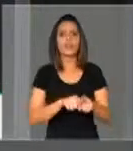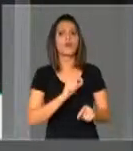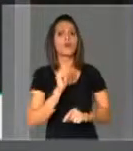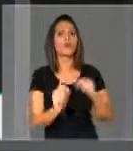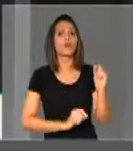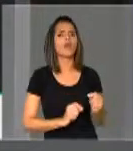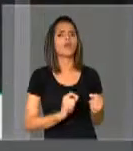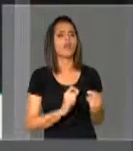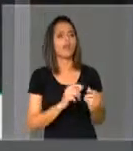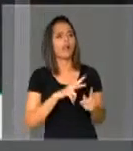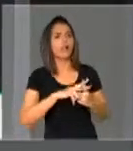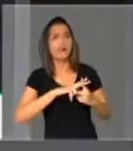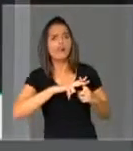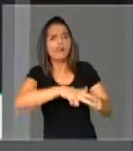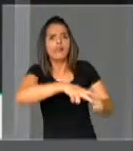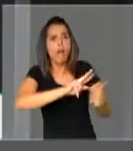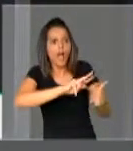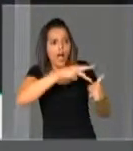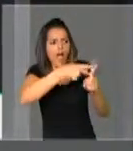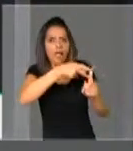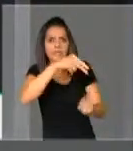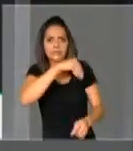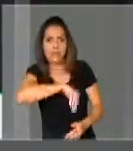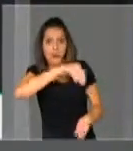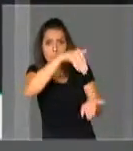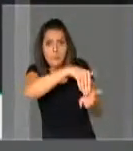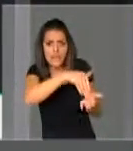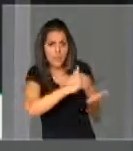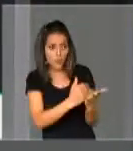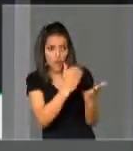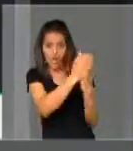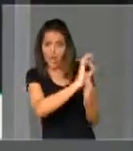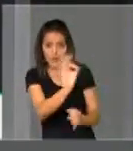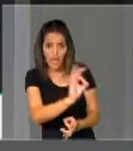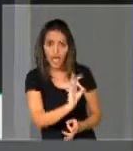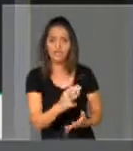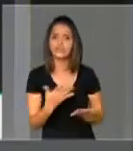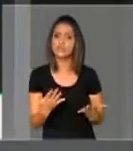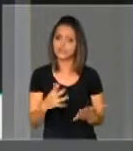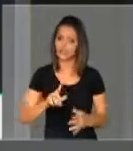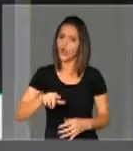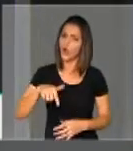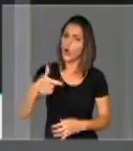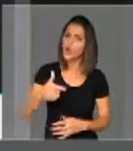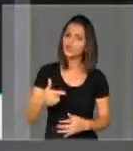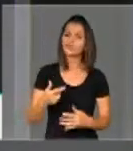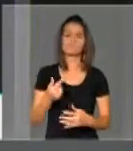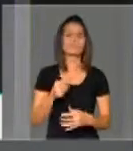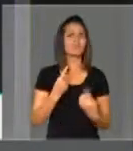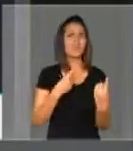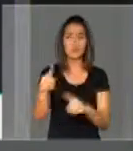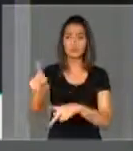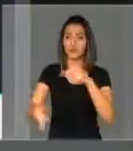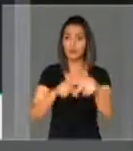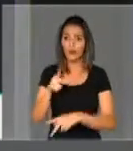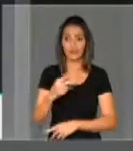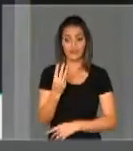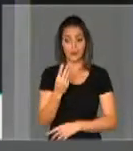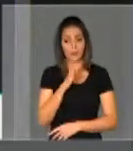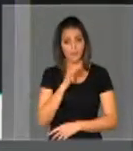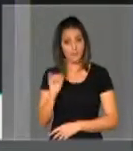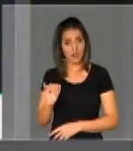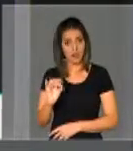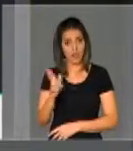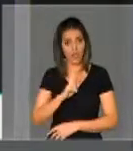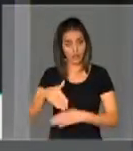do nosso Brasil. Para economizar, no ano de 2020, apenas 3 bilhões de